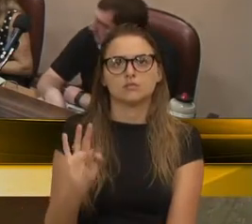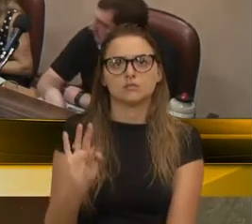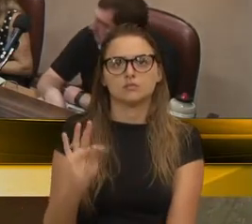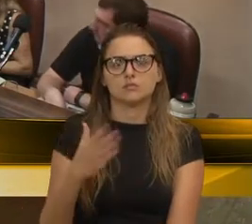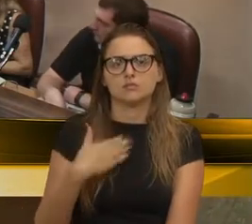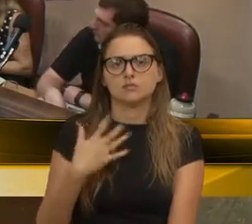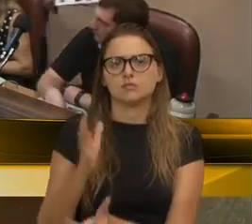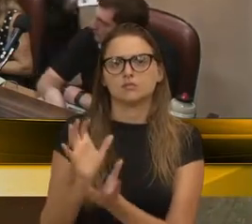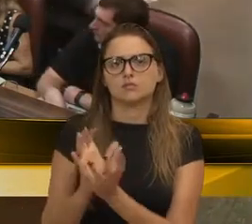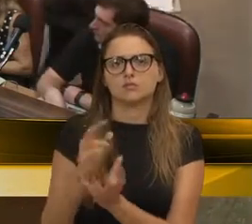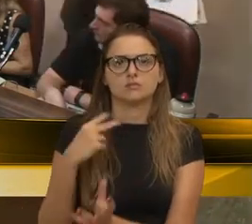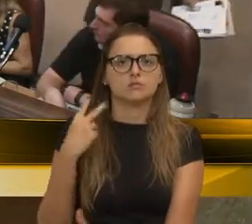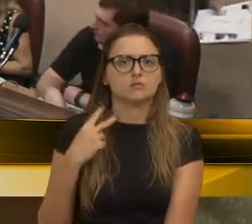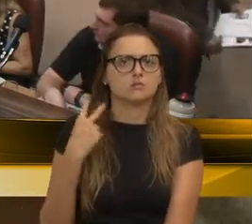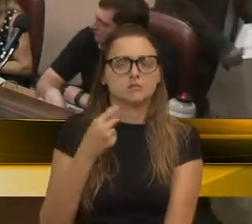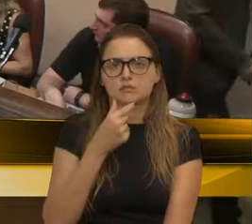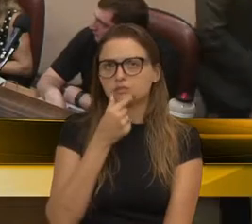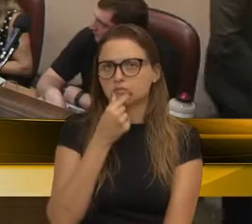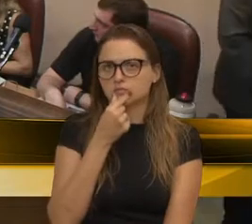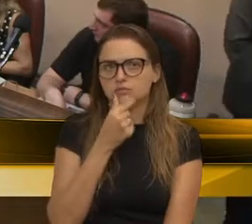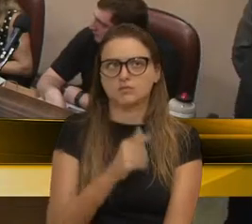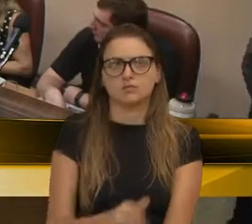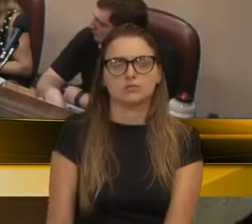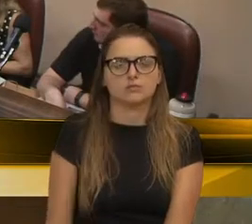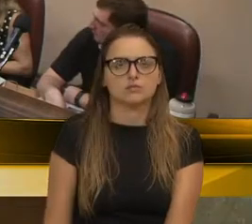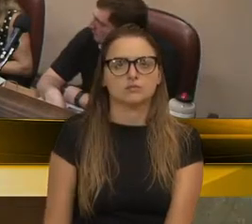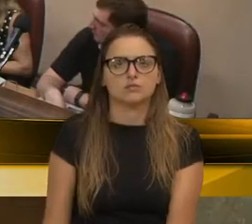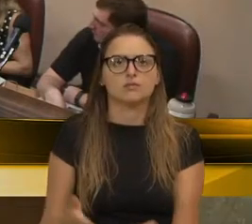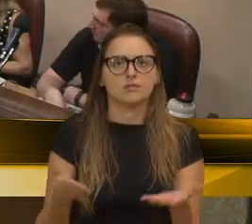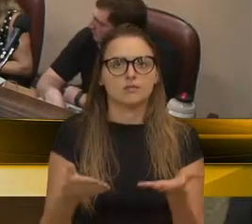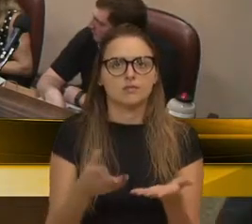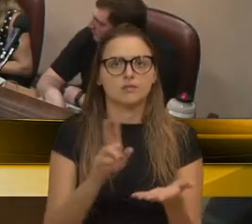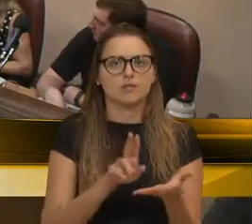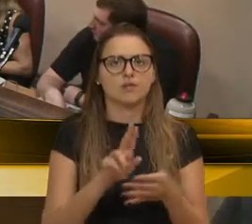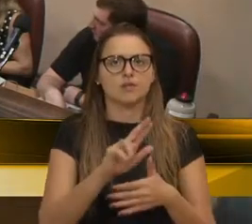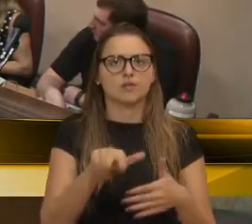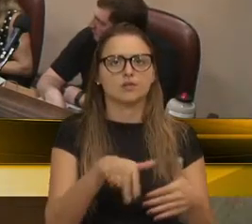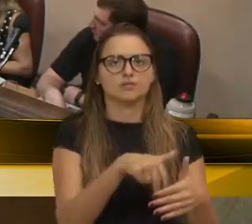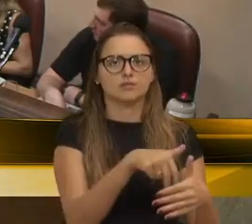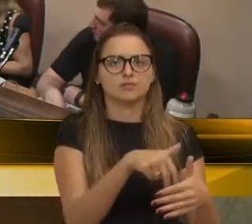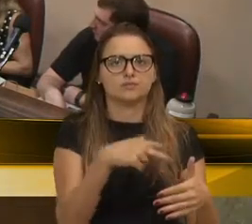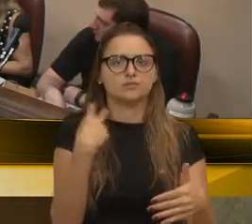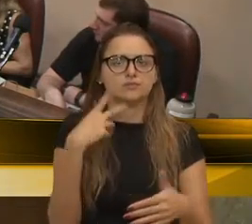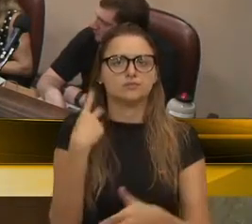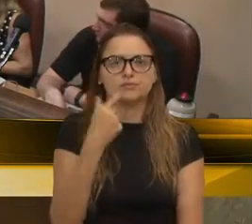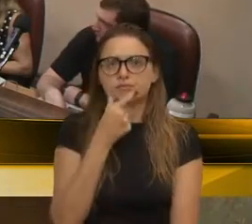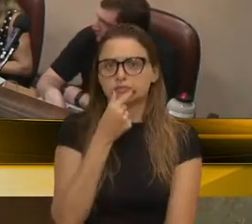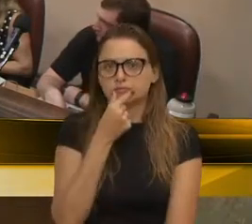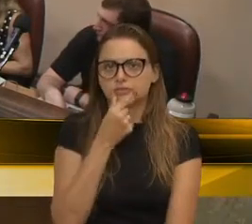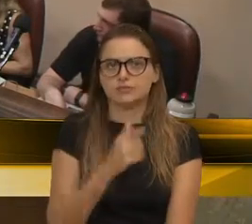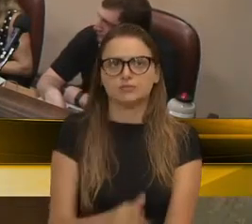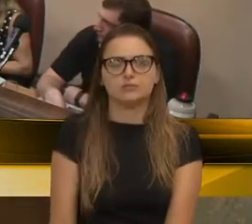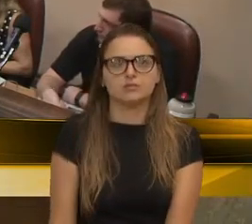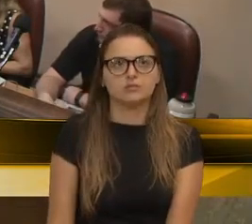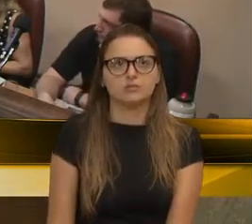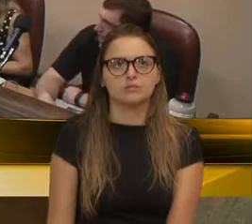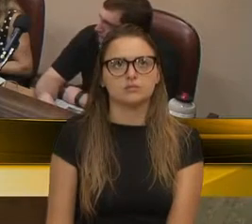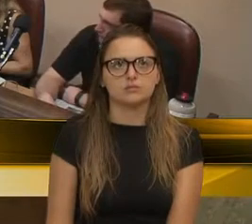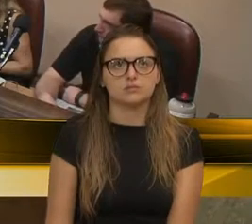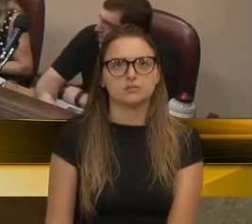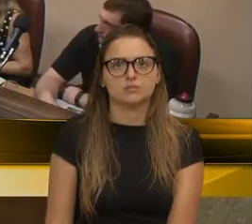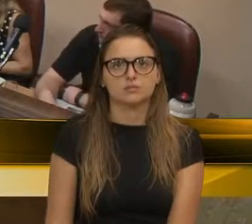colega vereador Rodrigo Beltrão. Por cedência, vai ocupar a tribuna o vereador Rodrigo Beltrão. Só depois que falou o nome,